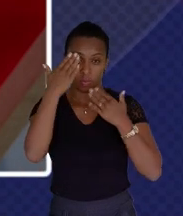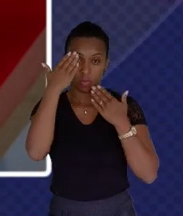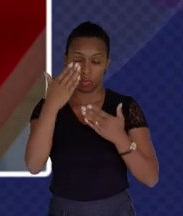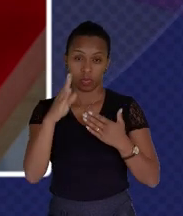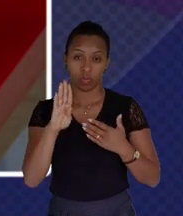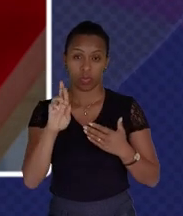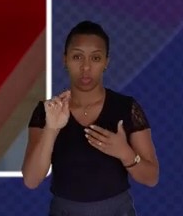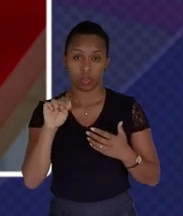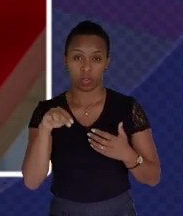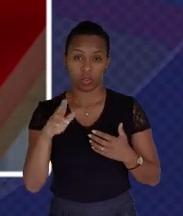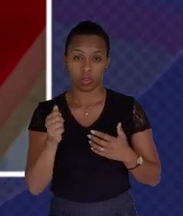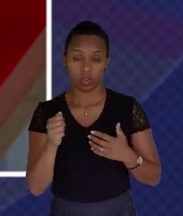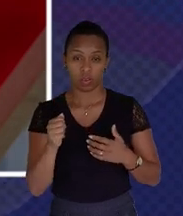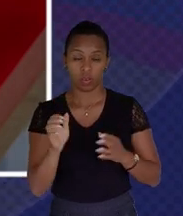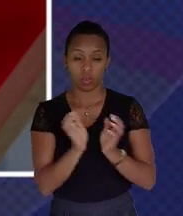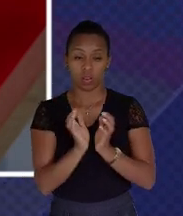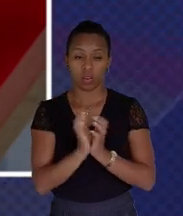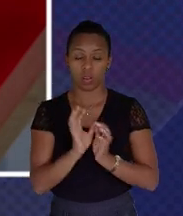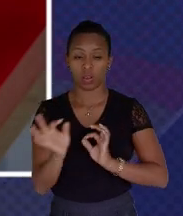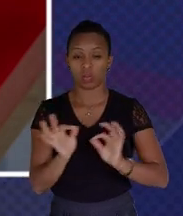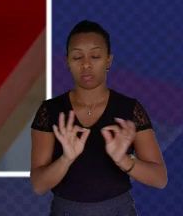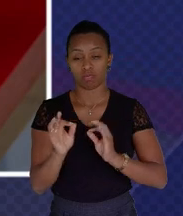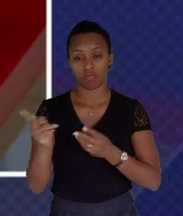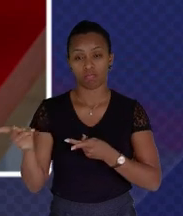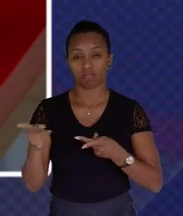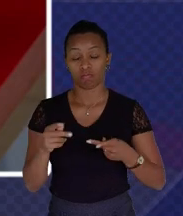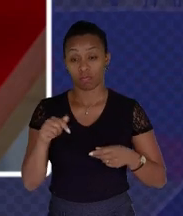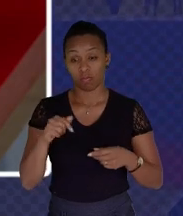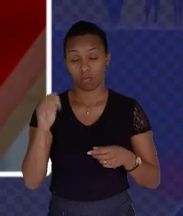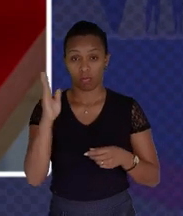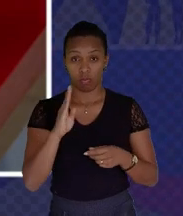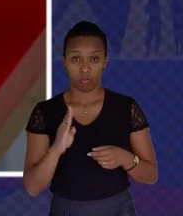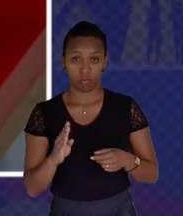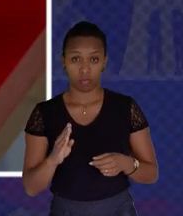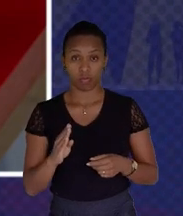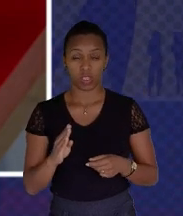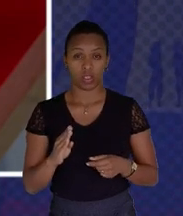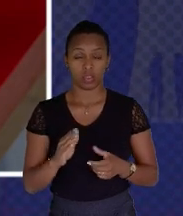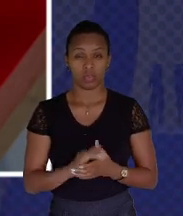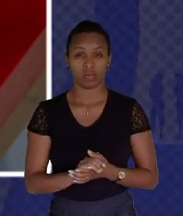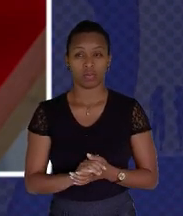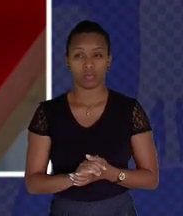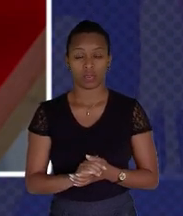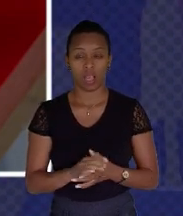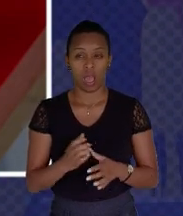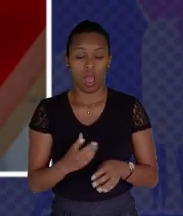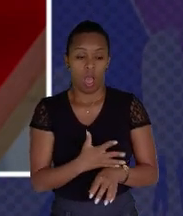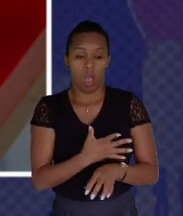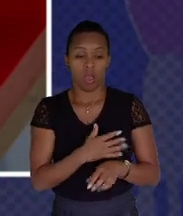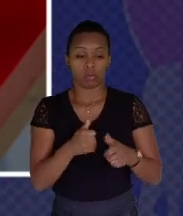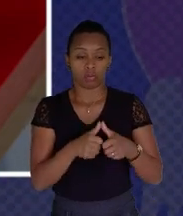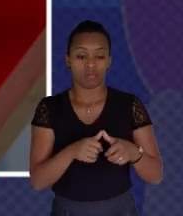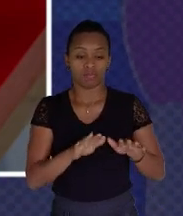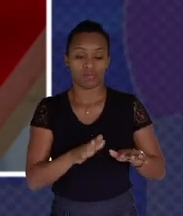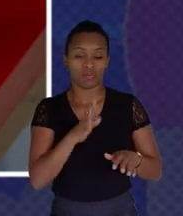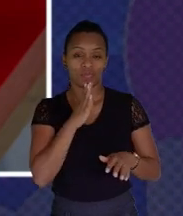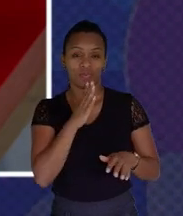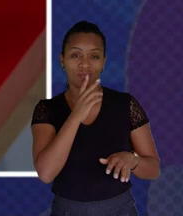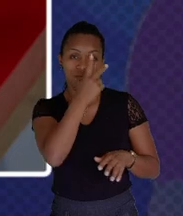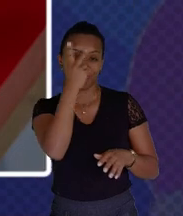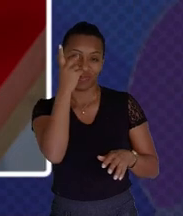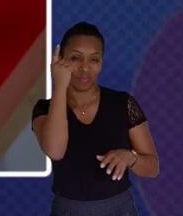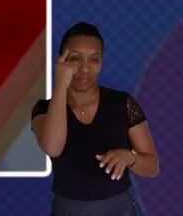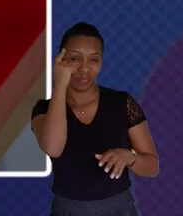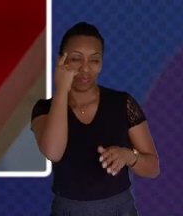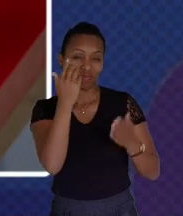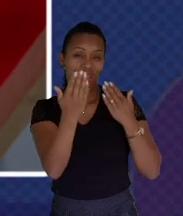organizadores da por convidar nós aqui no Brasil. É um momento de aqui e estar estar aqui com as pessoas-minded. Então, eu